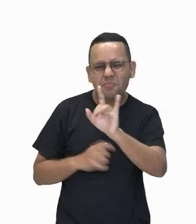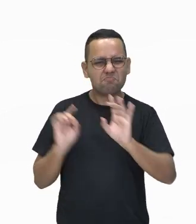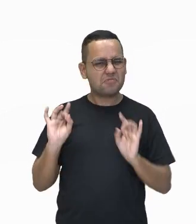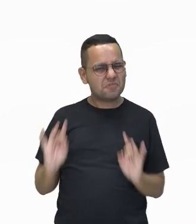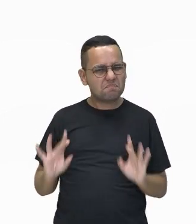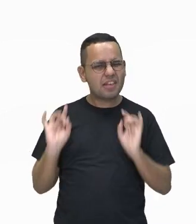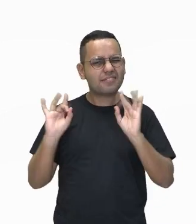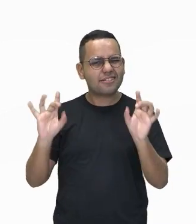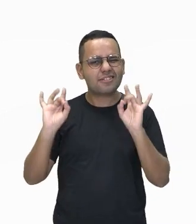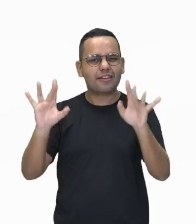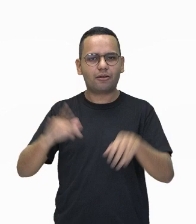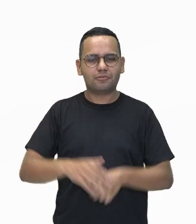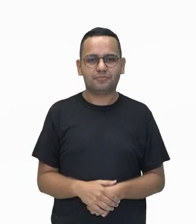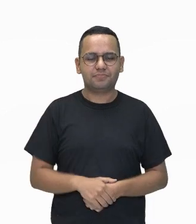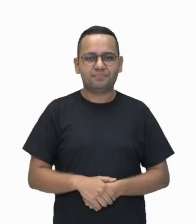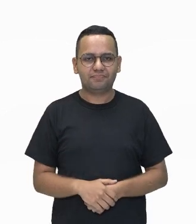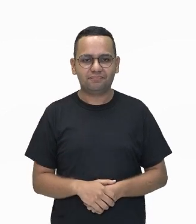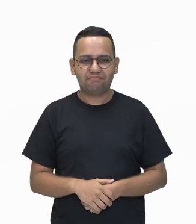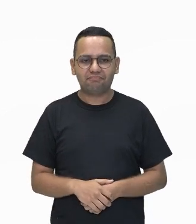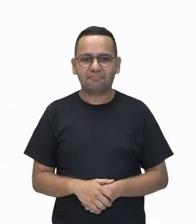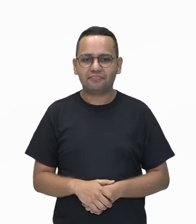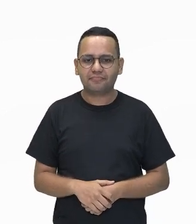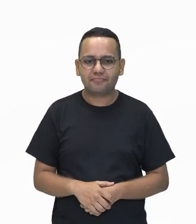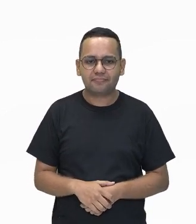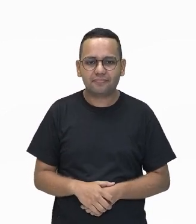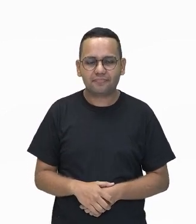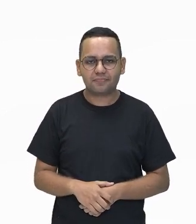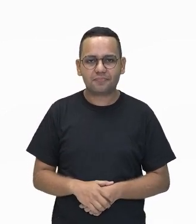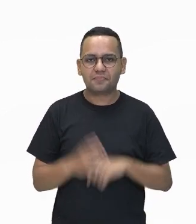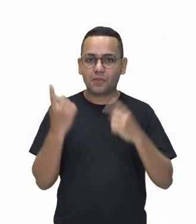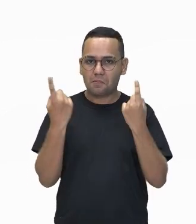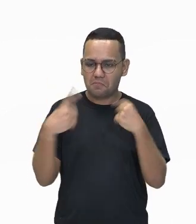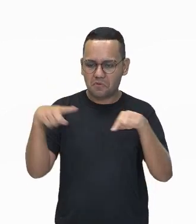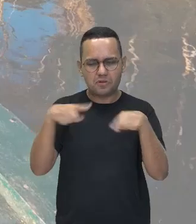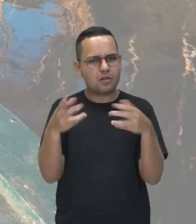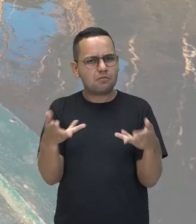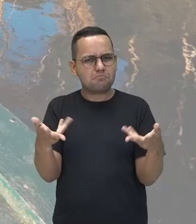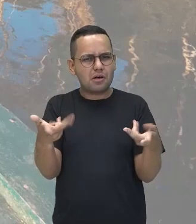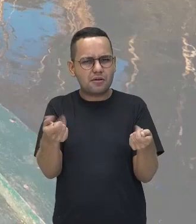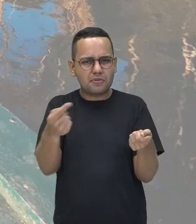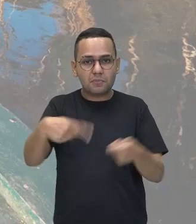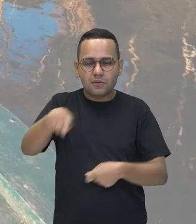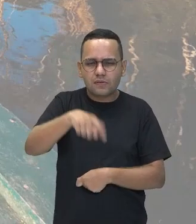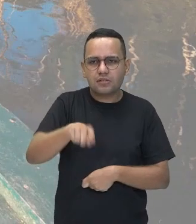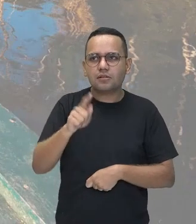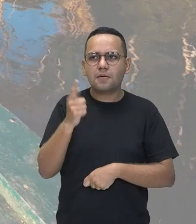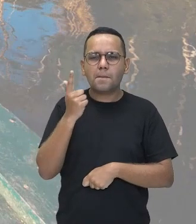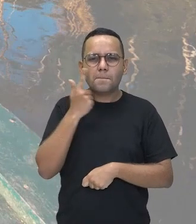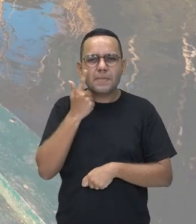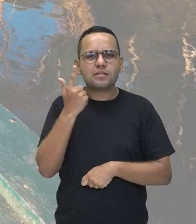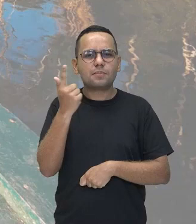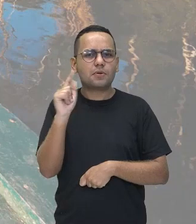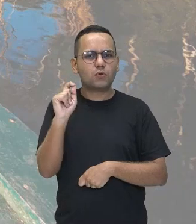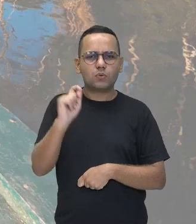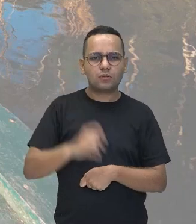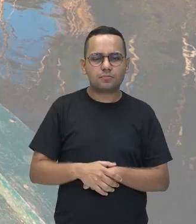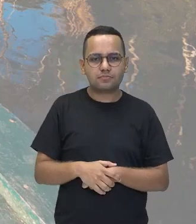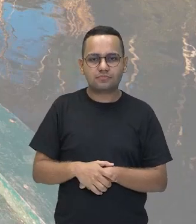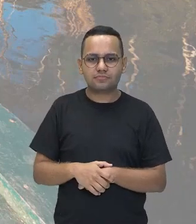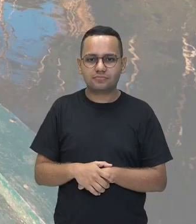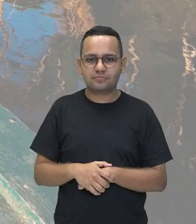uma música linda, então, para a gente começar a refletir, né, sobre essa questão, então, da